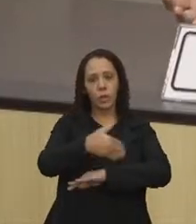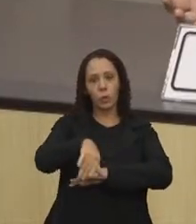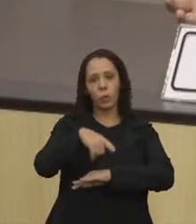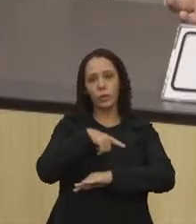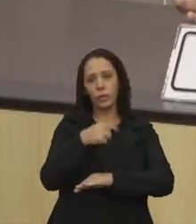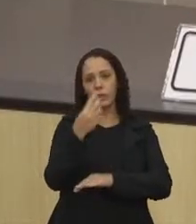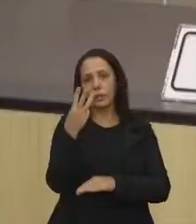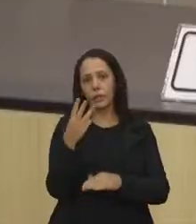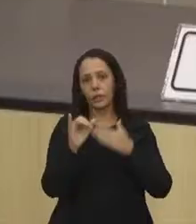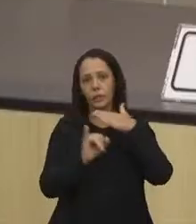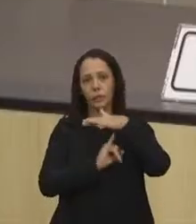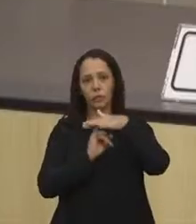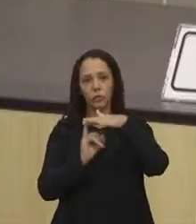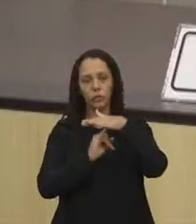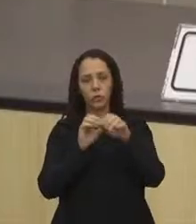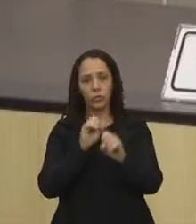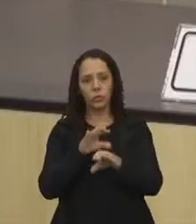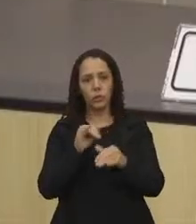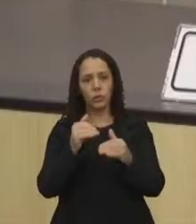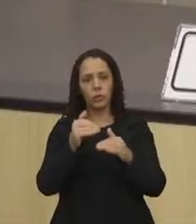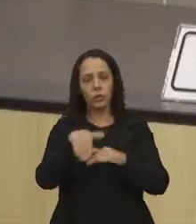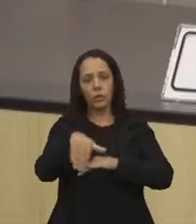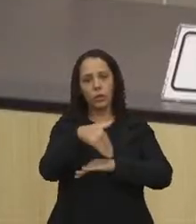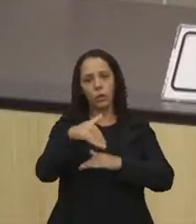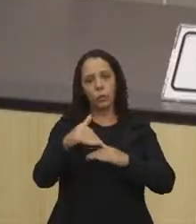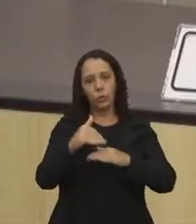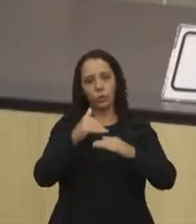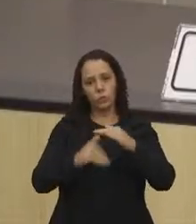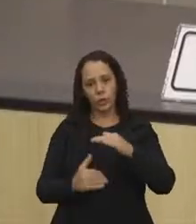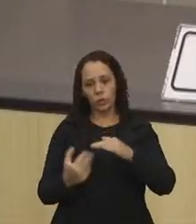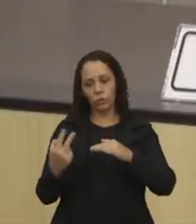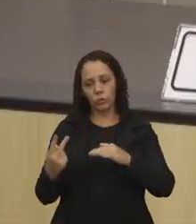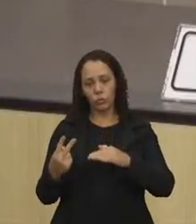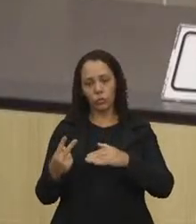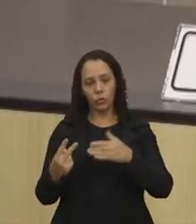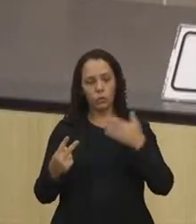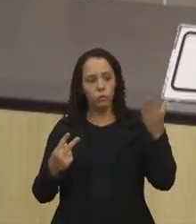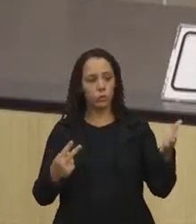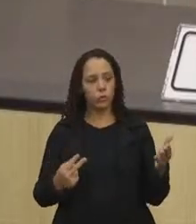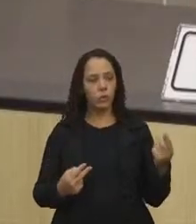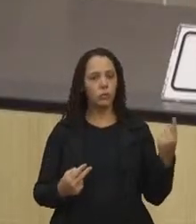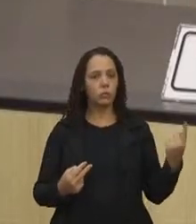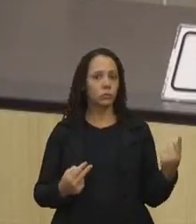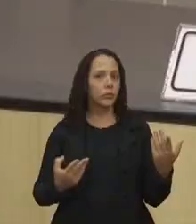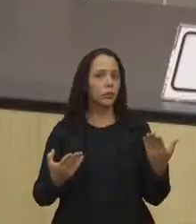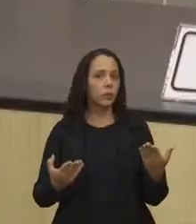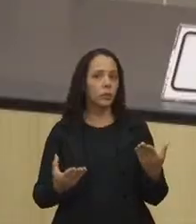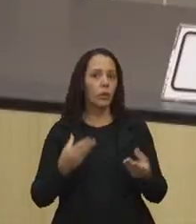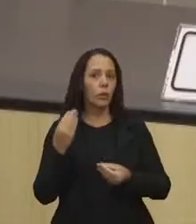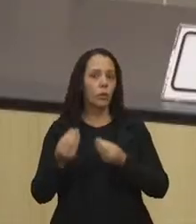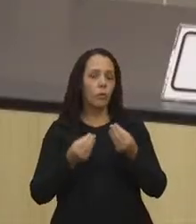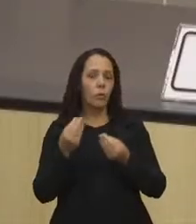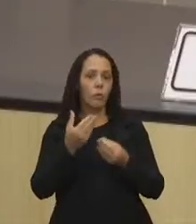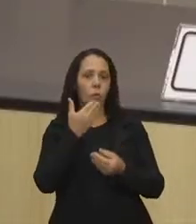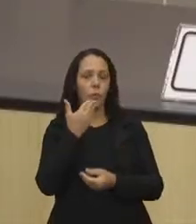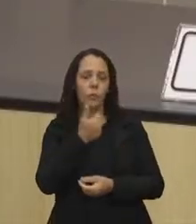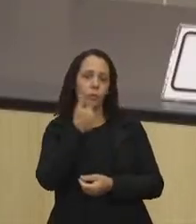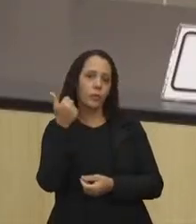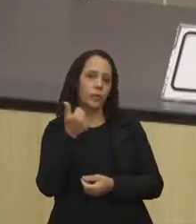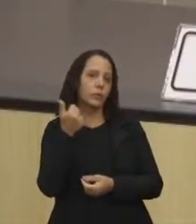3 instituições de ensino, na rua de baixo, 2, do outro lado da estrada, 1. Então, como que a gente pode melhorar?